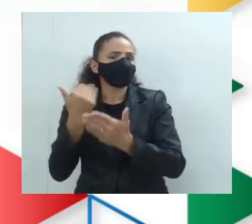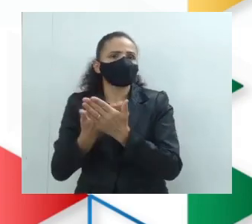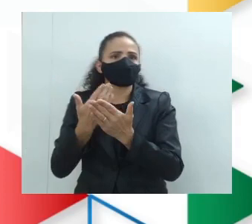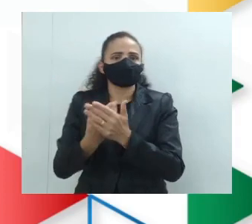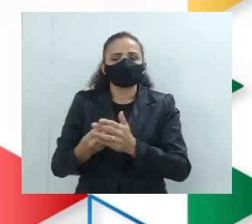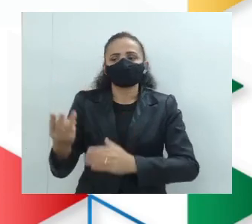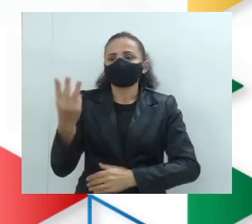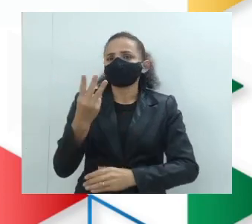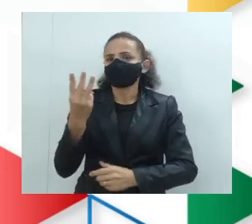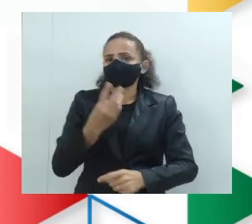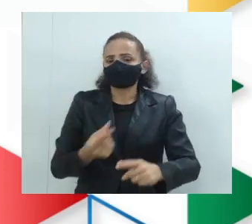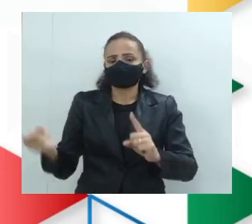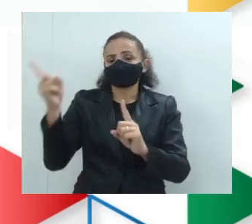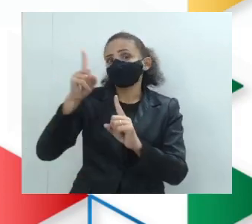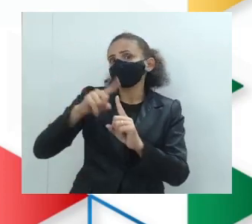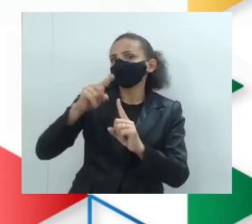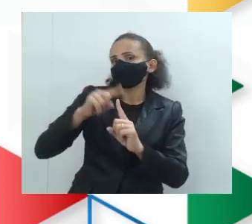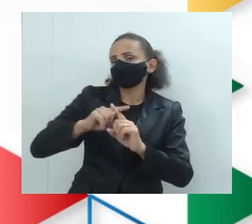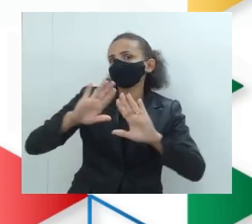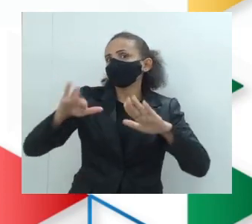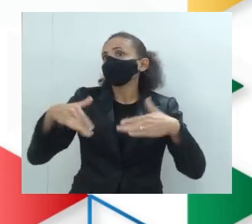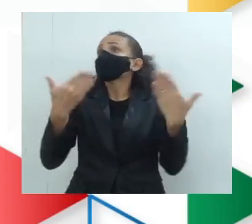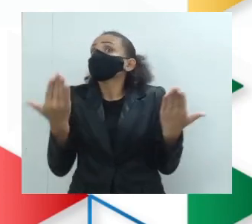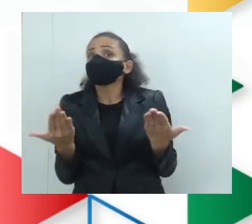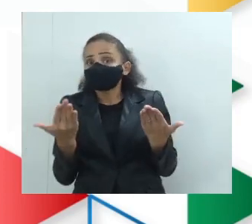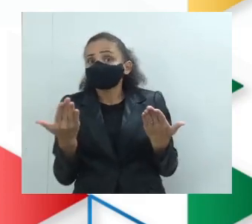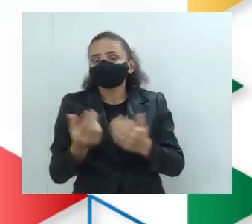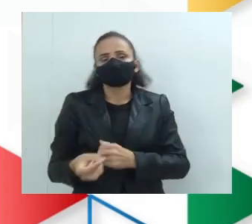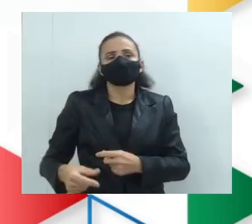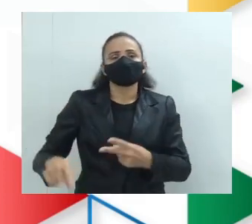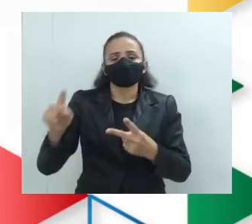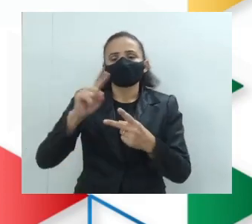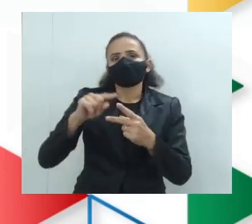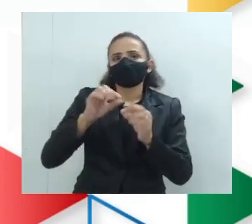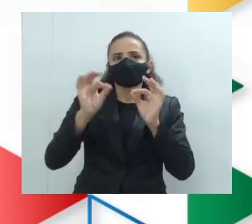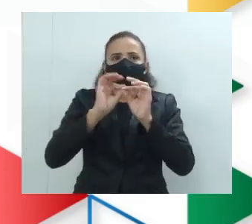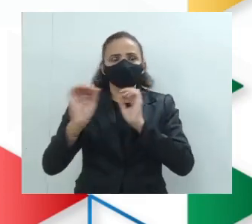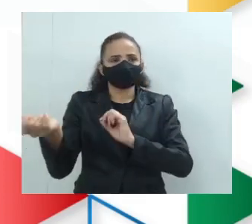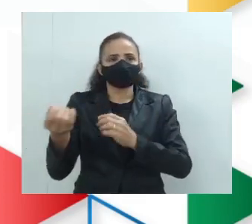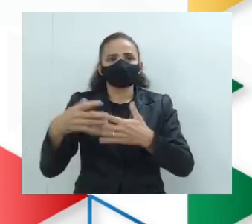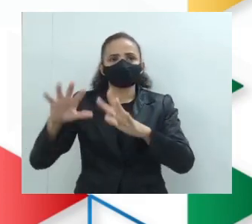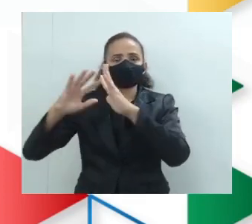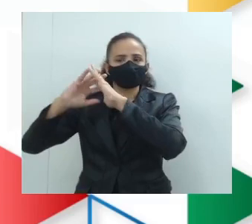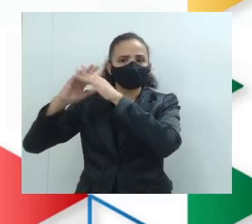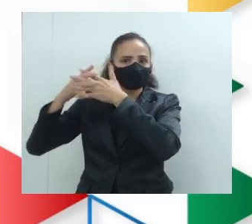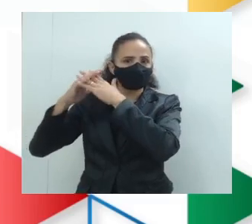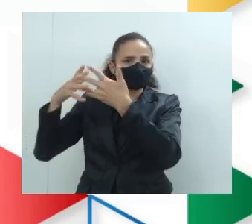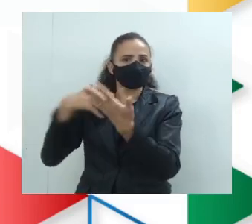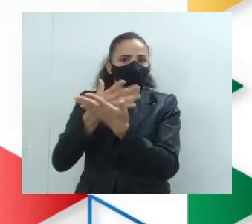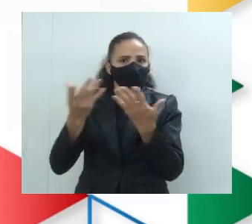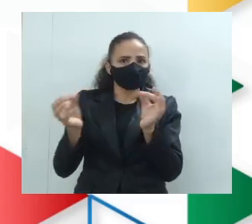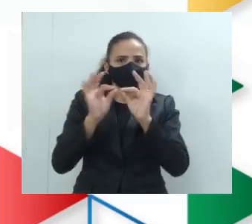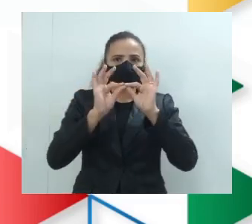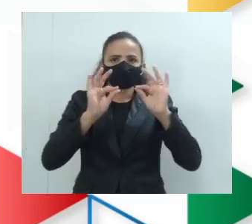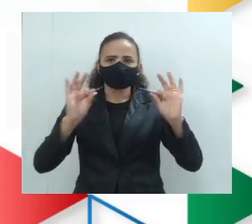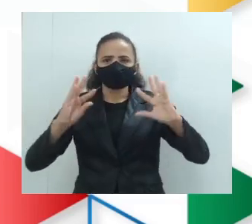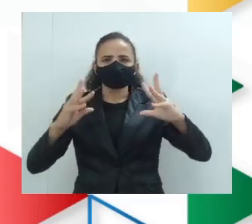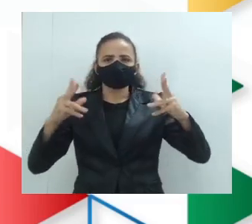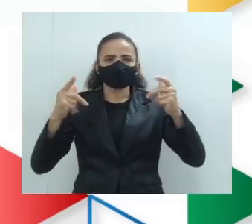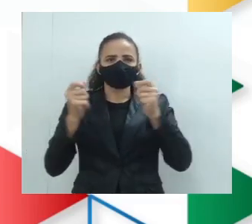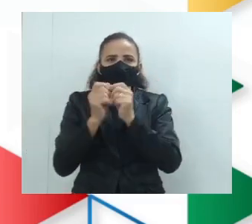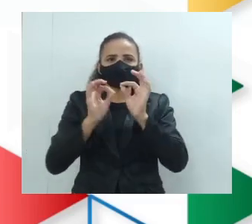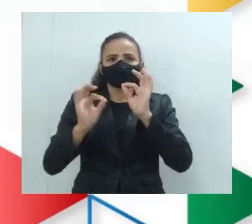3 principais tipos de simetrias. Quais são, professor? A de reflexão, chamada de axial, a